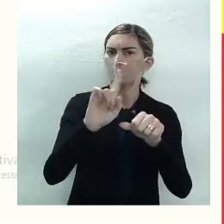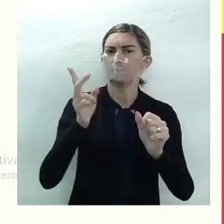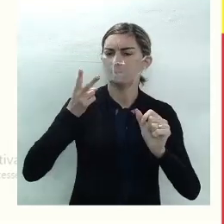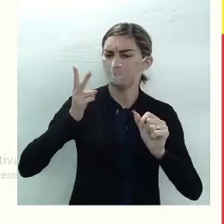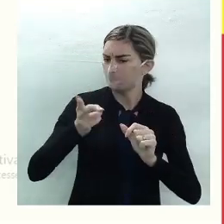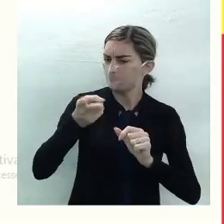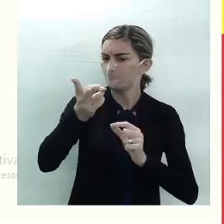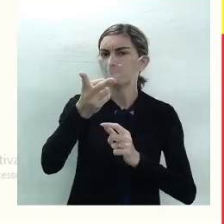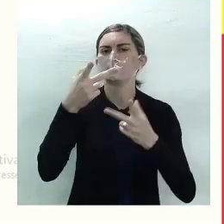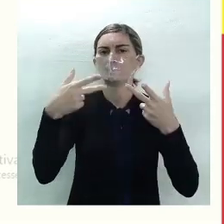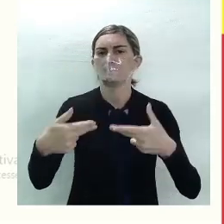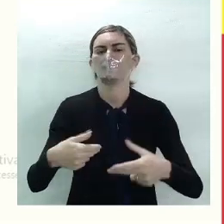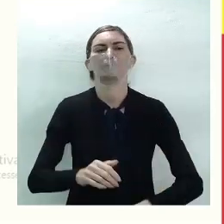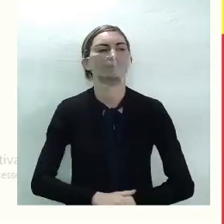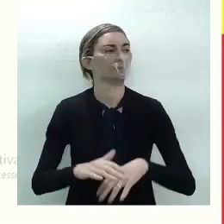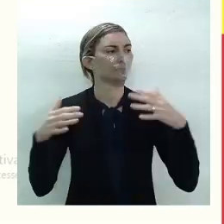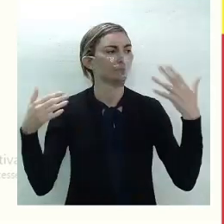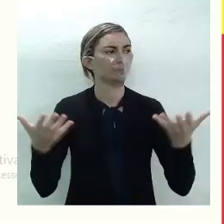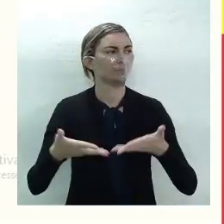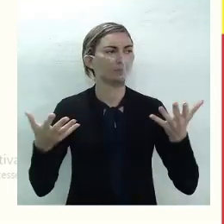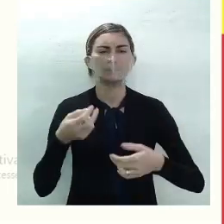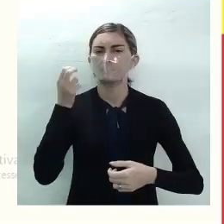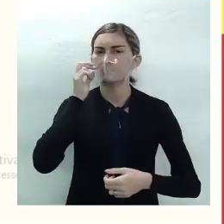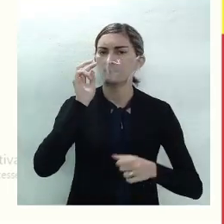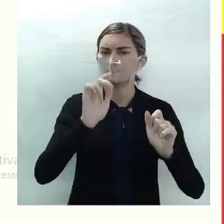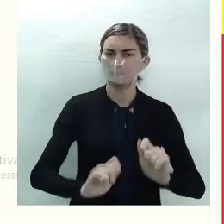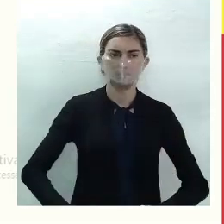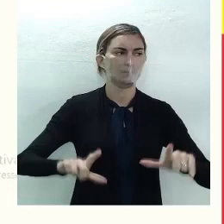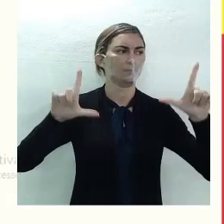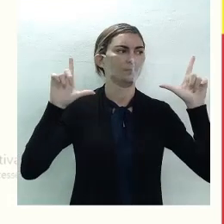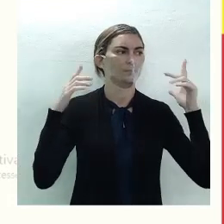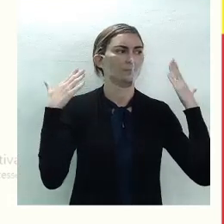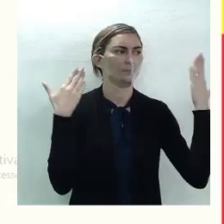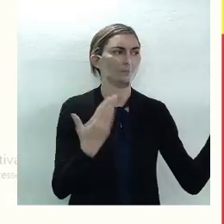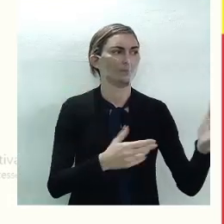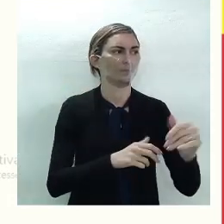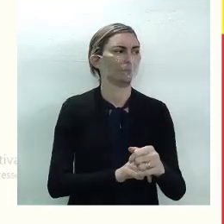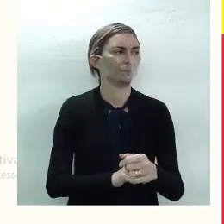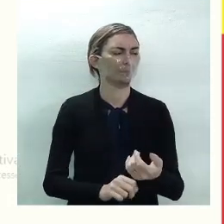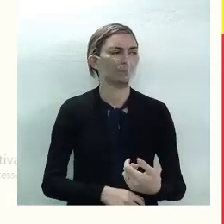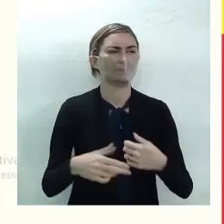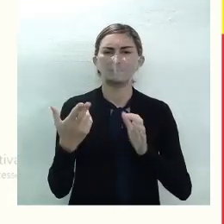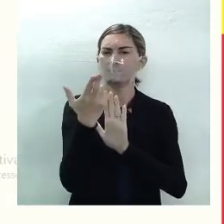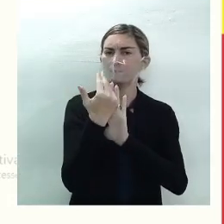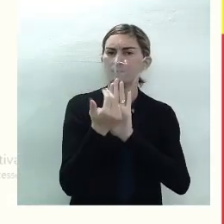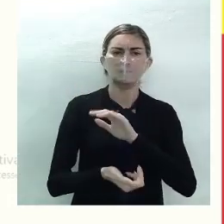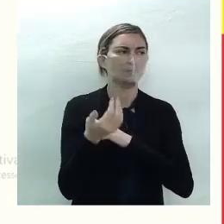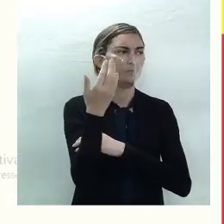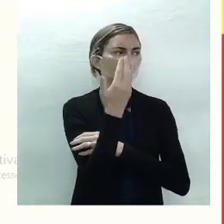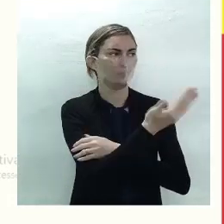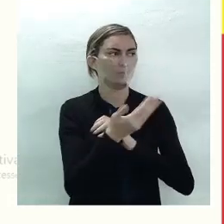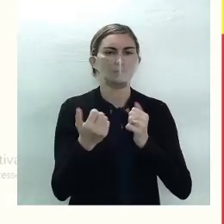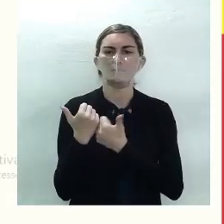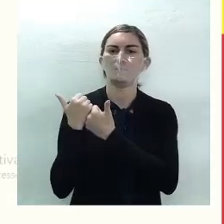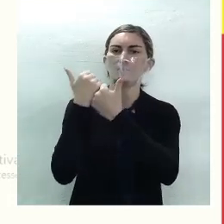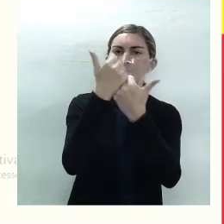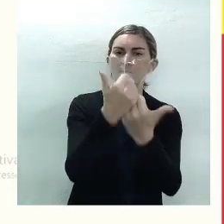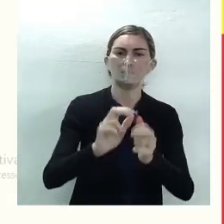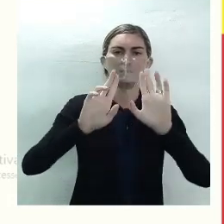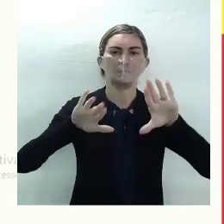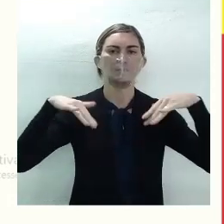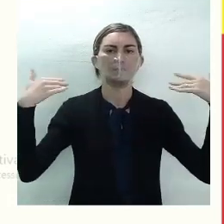mesmo. Beleza? E agora, veja essa figura. Aí eu pergunto a vocês, esta figura representa